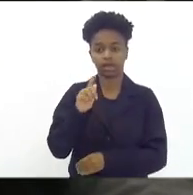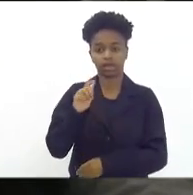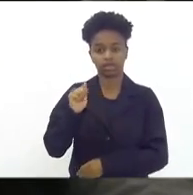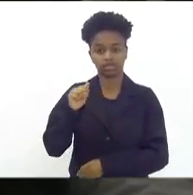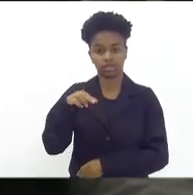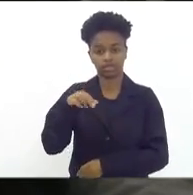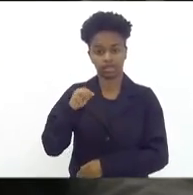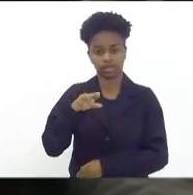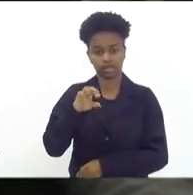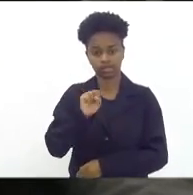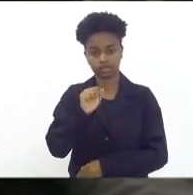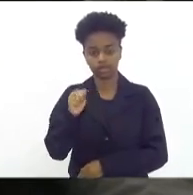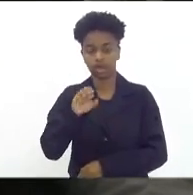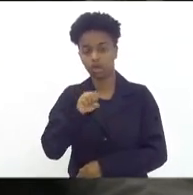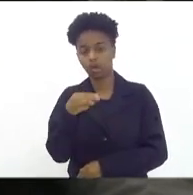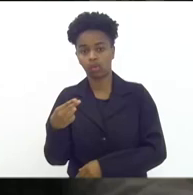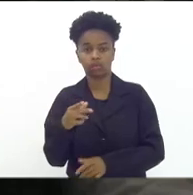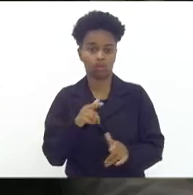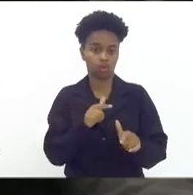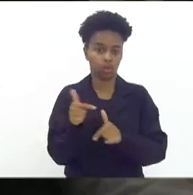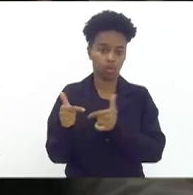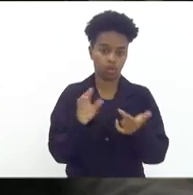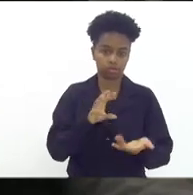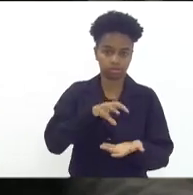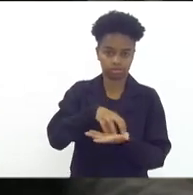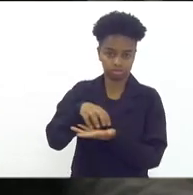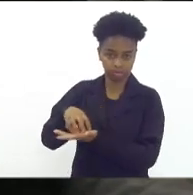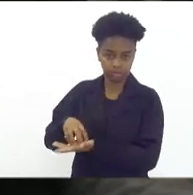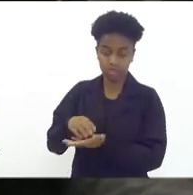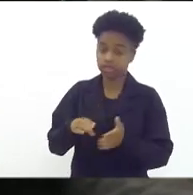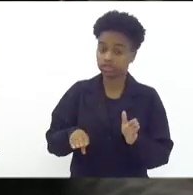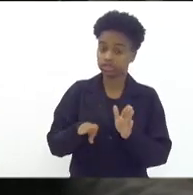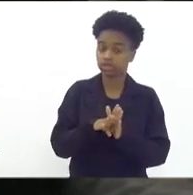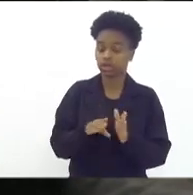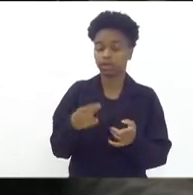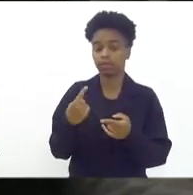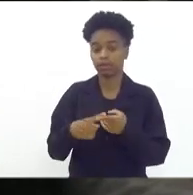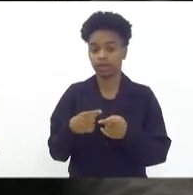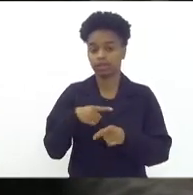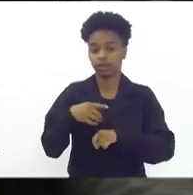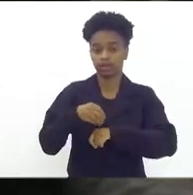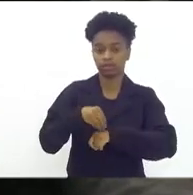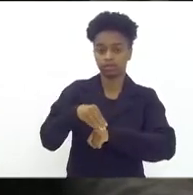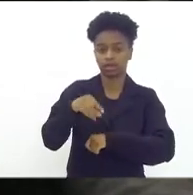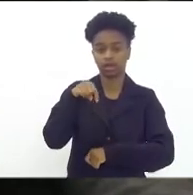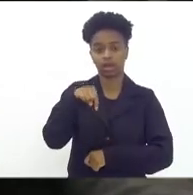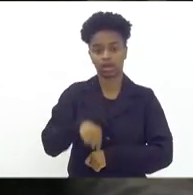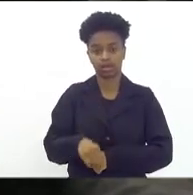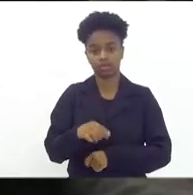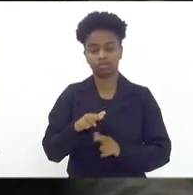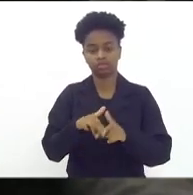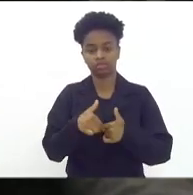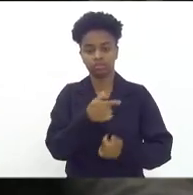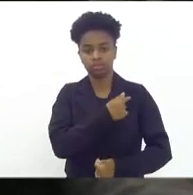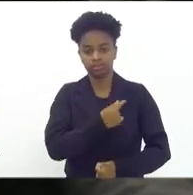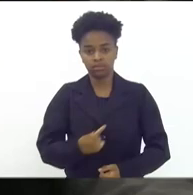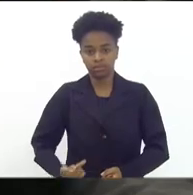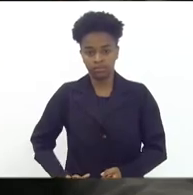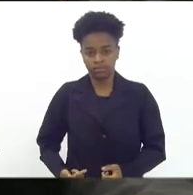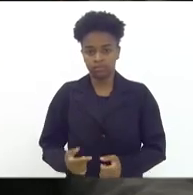em outra agência reguladora do Estado Eles chegaram ali através de uma mensagem que veio para essa casa do governo